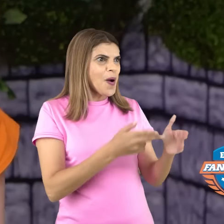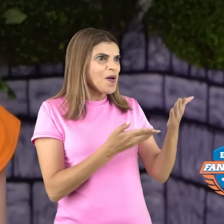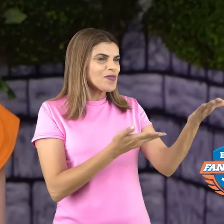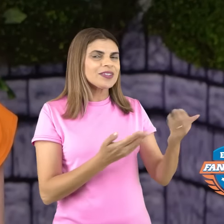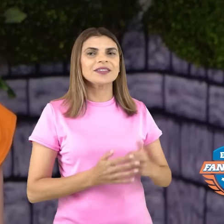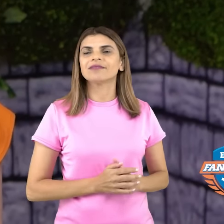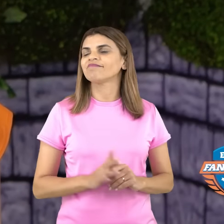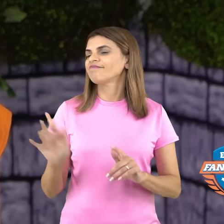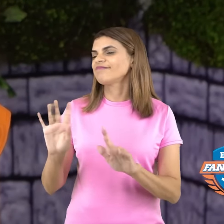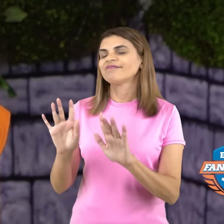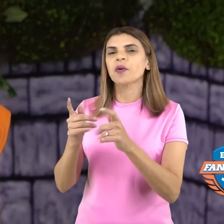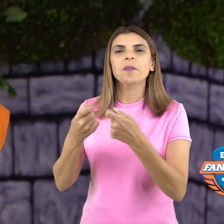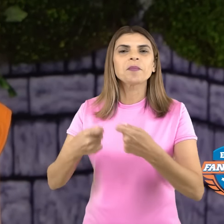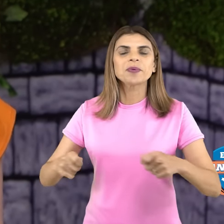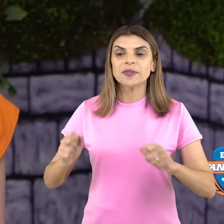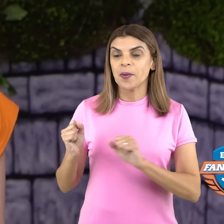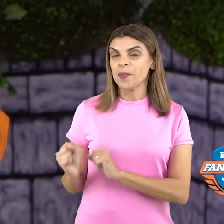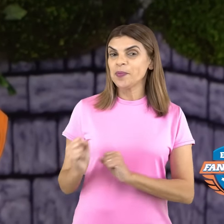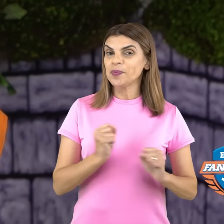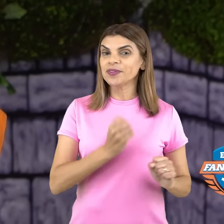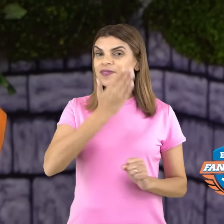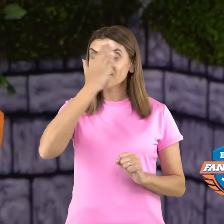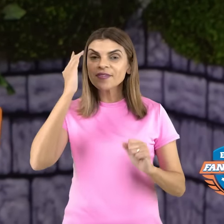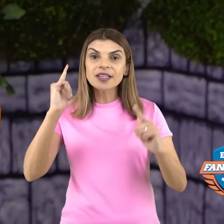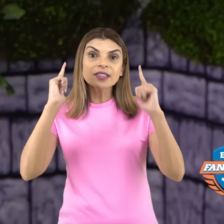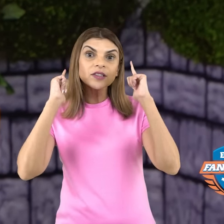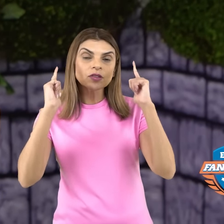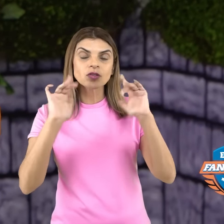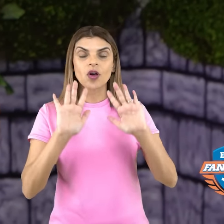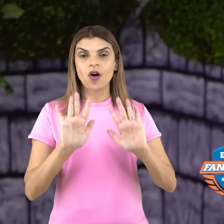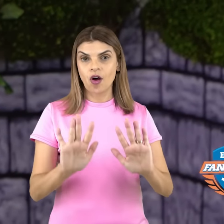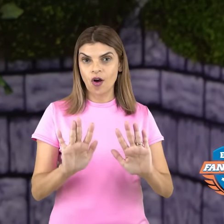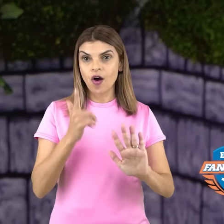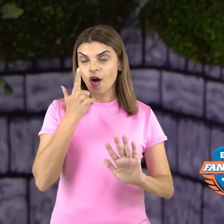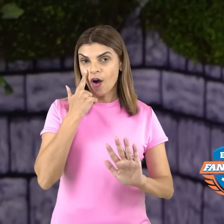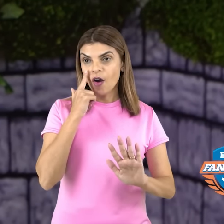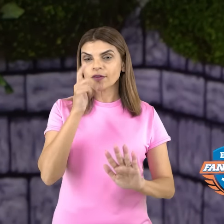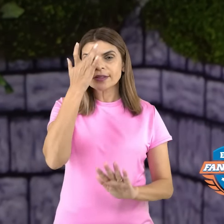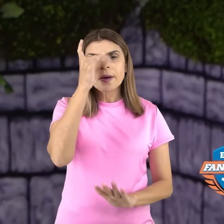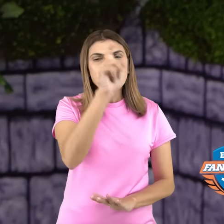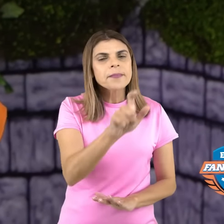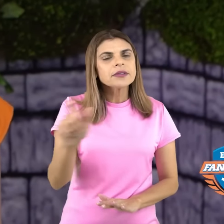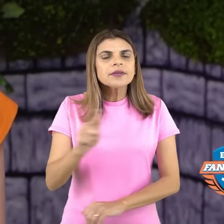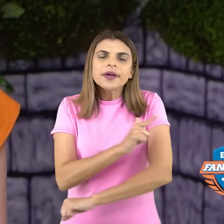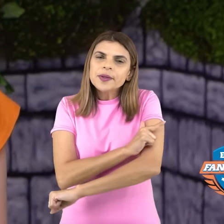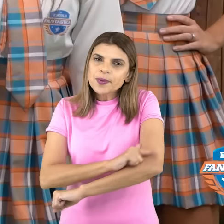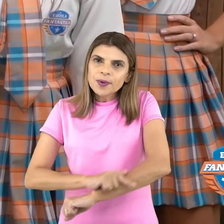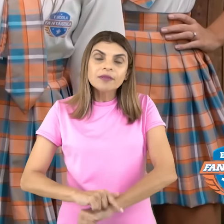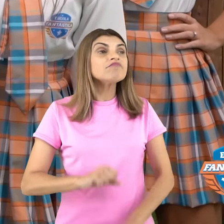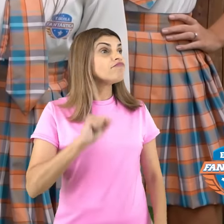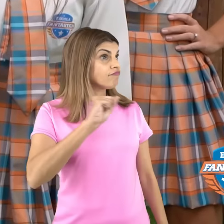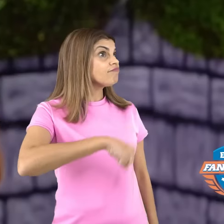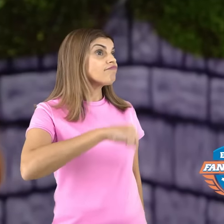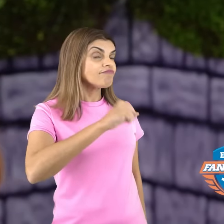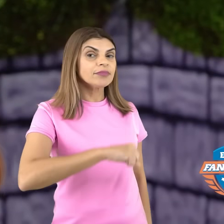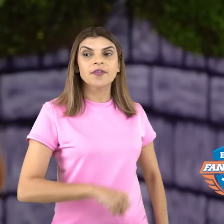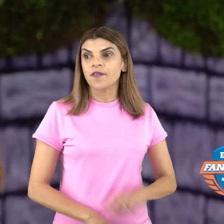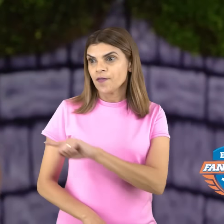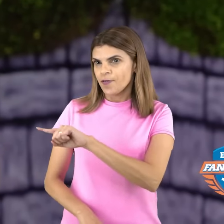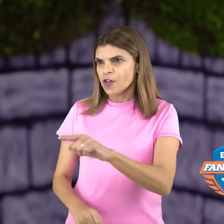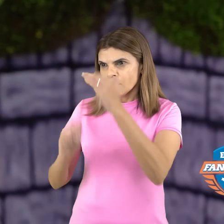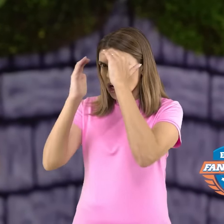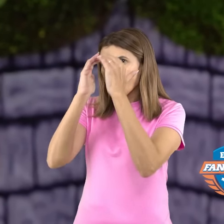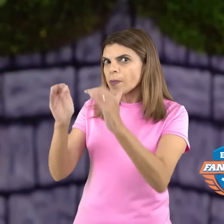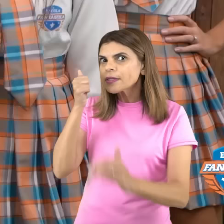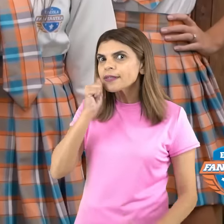vocês. Não precisa ter super poder pra ser um aventureiro. Olha só, vocês são pessoas super educadas, não são? Sim! Vocês